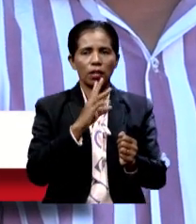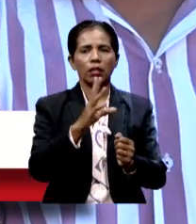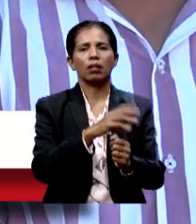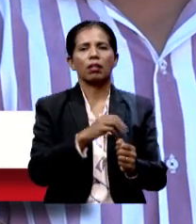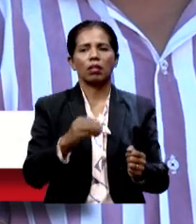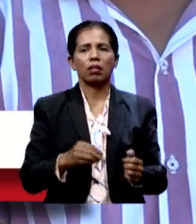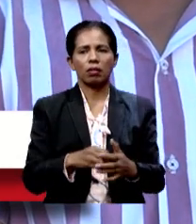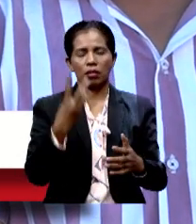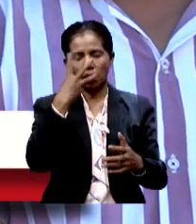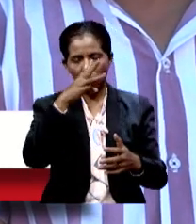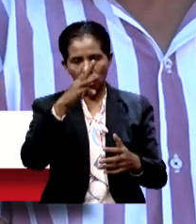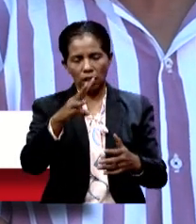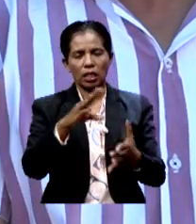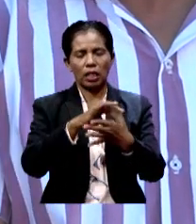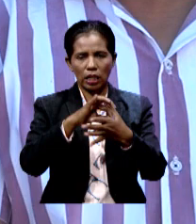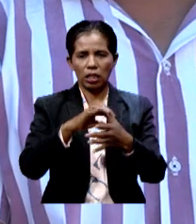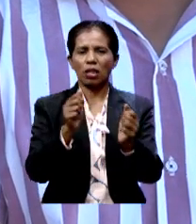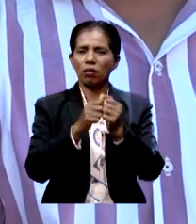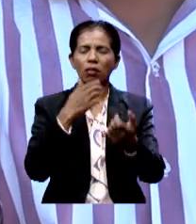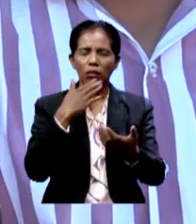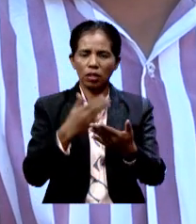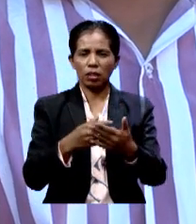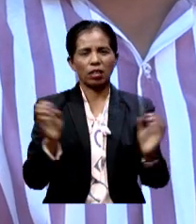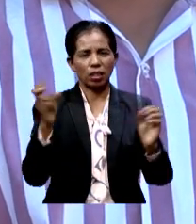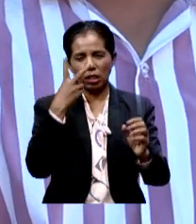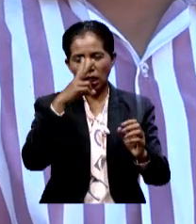ou conservação na ane dia sei lá é